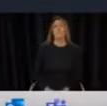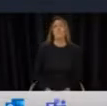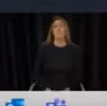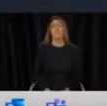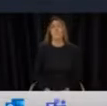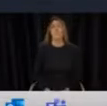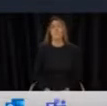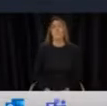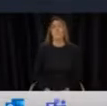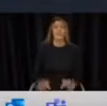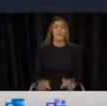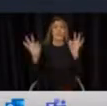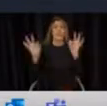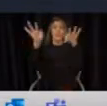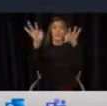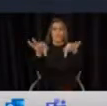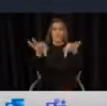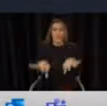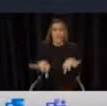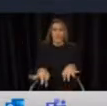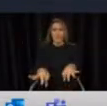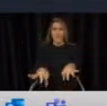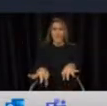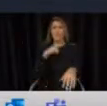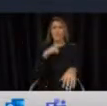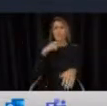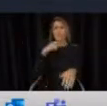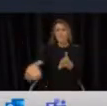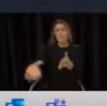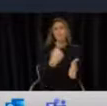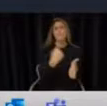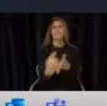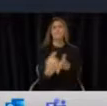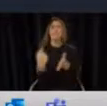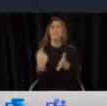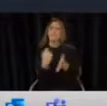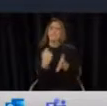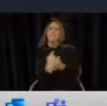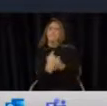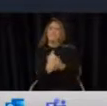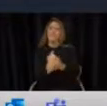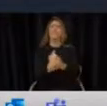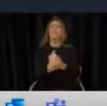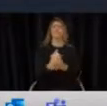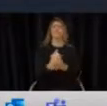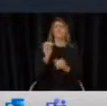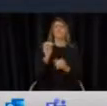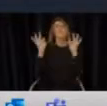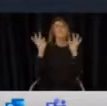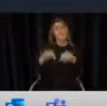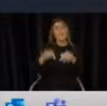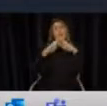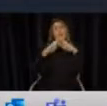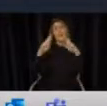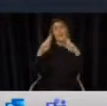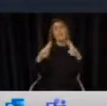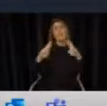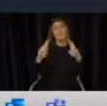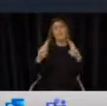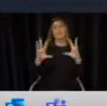sempre. Vocês podem mandando as perguntas durante toda a palestra e ao final nós teremos